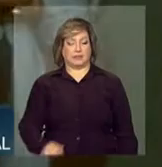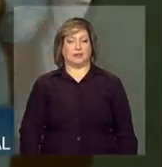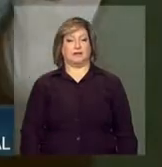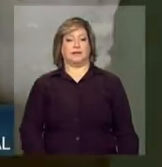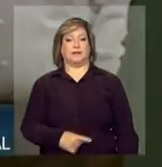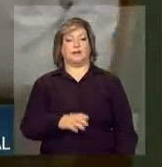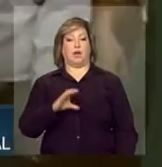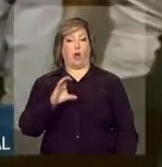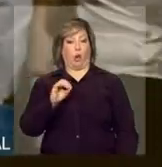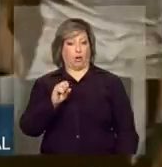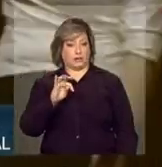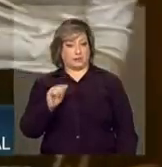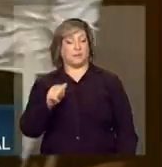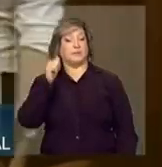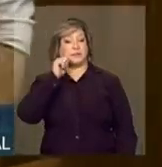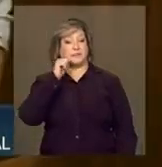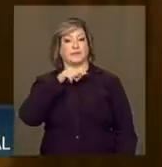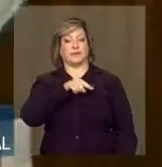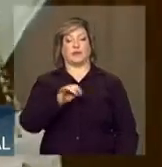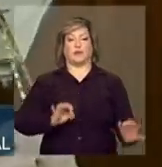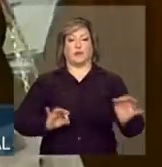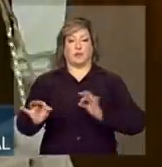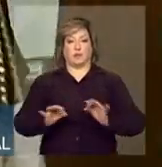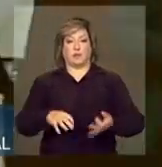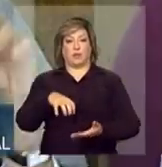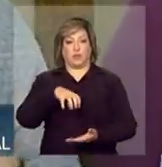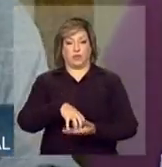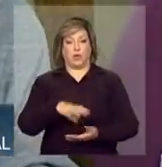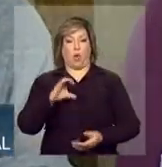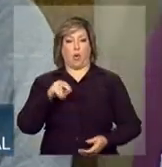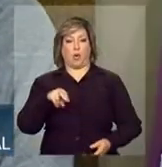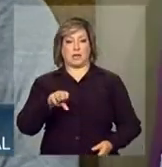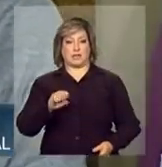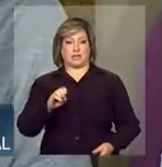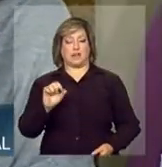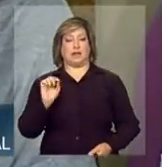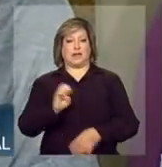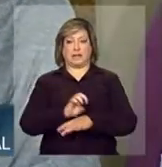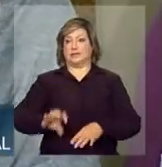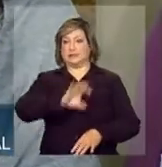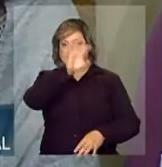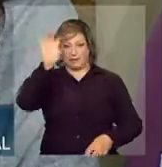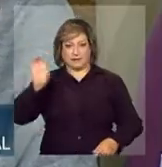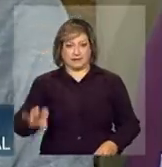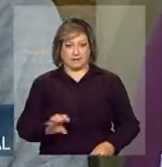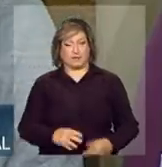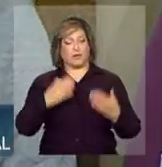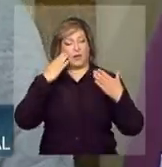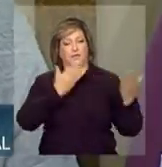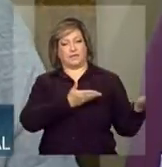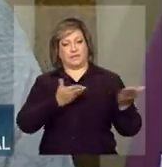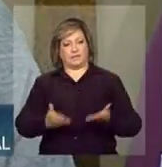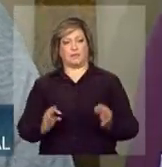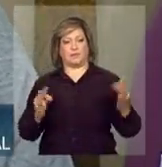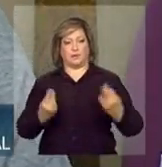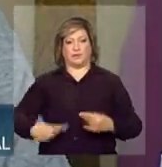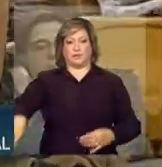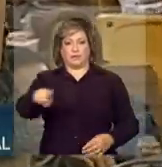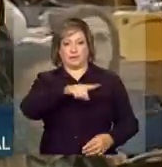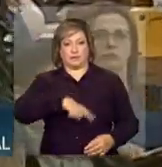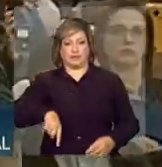da Costa, que é a coordenadora da Comissão de Presidentes de Conselhos Estaduais. Muito obrigado pela presença de